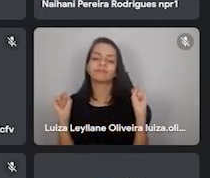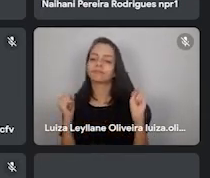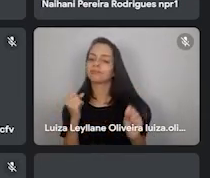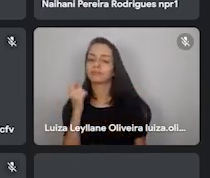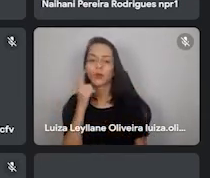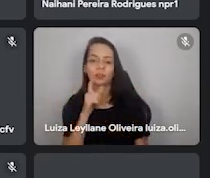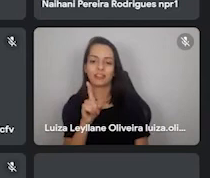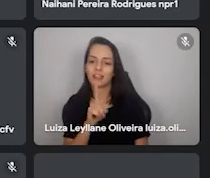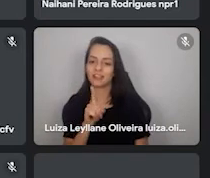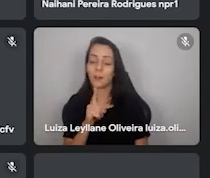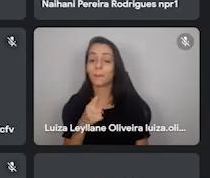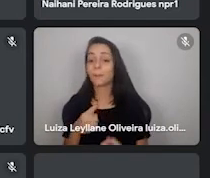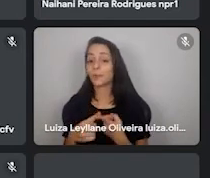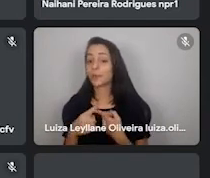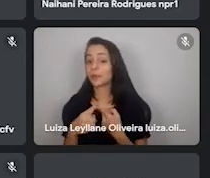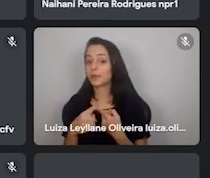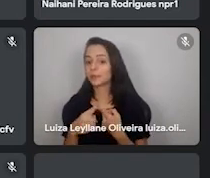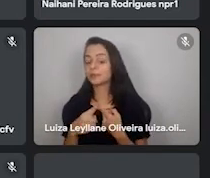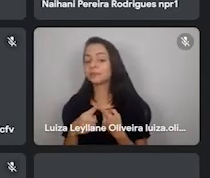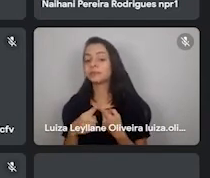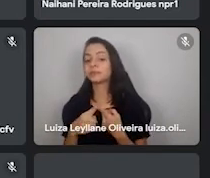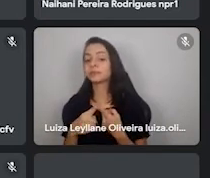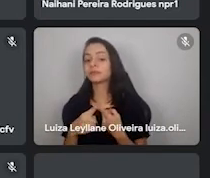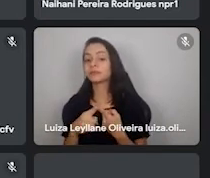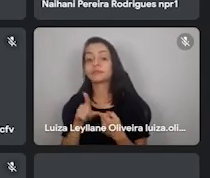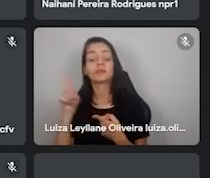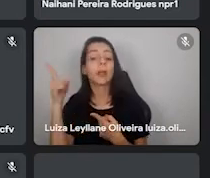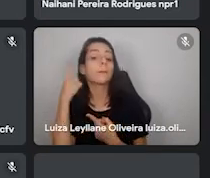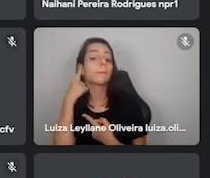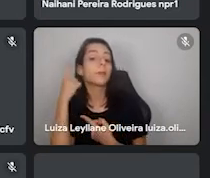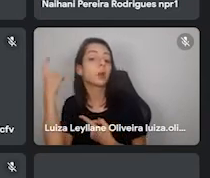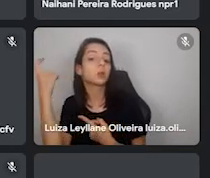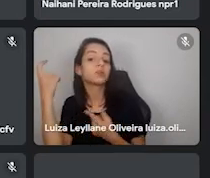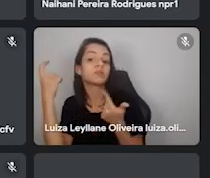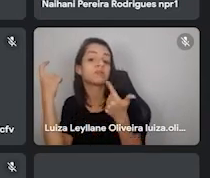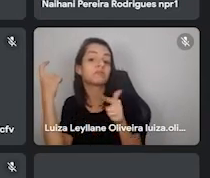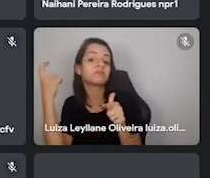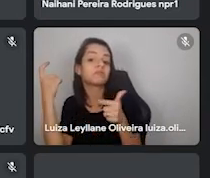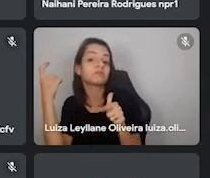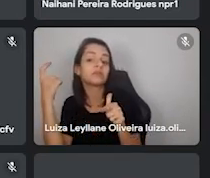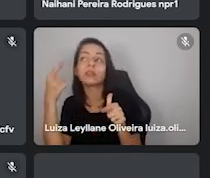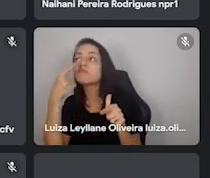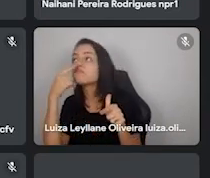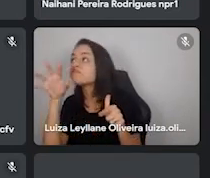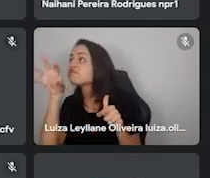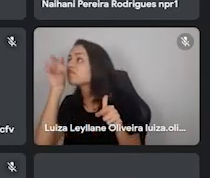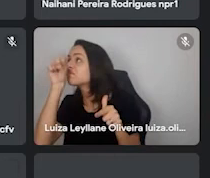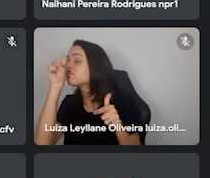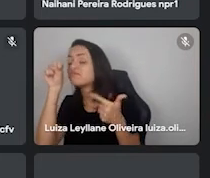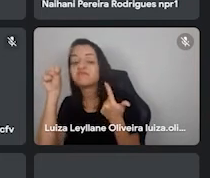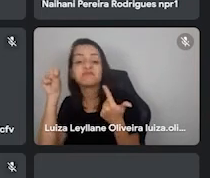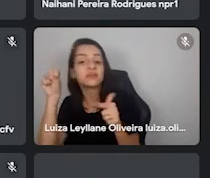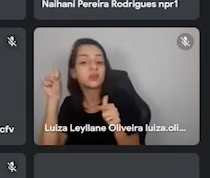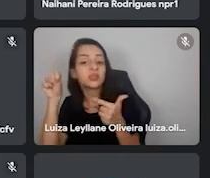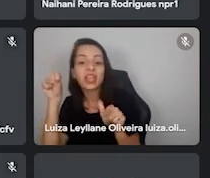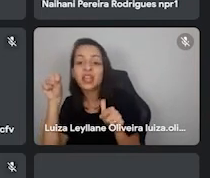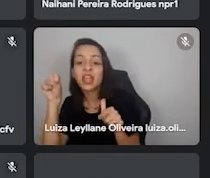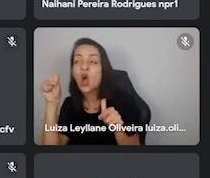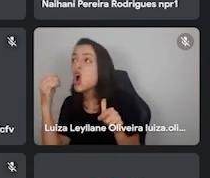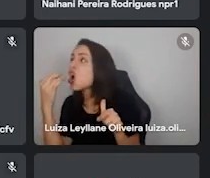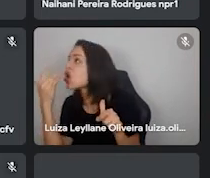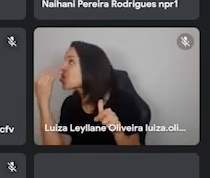a parte elétrica, ela não faz barulho, ela não tem cheiro, ela não tem